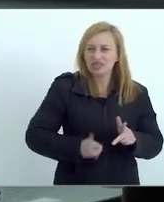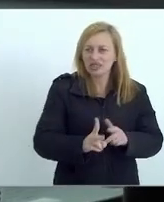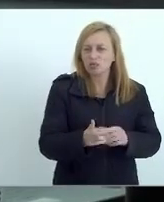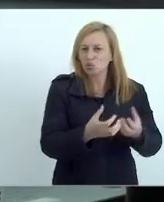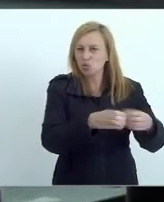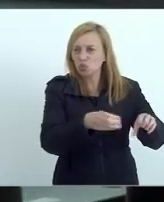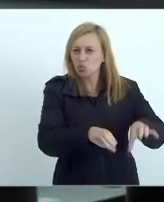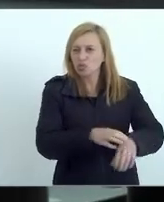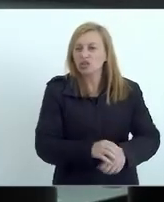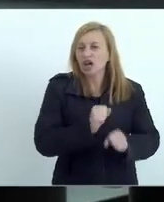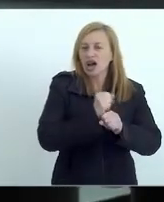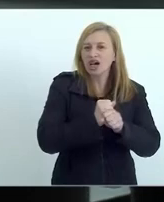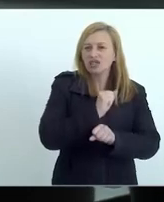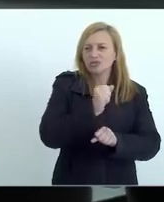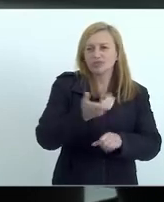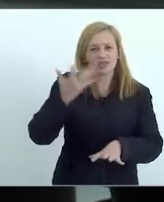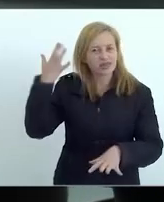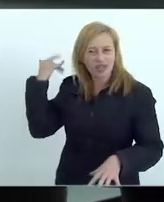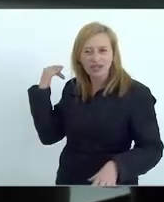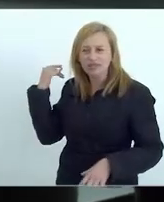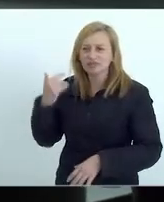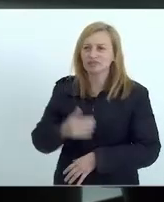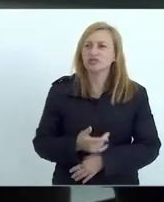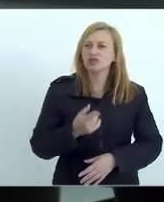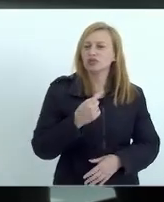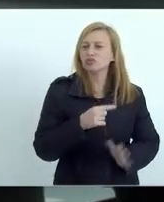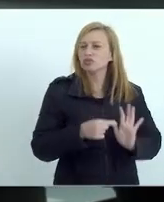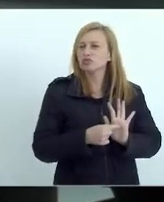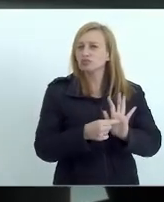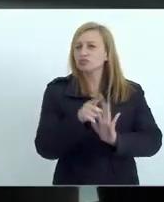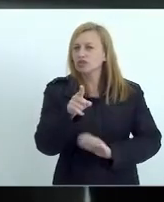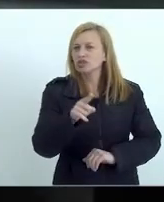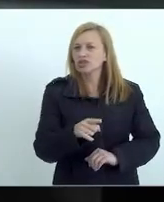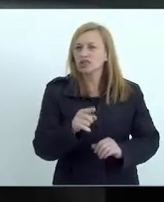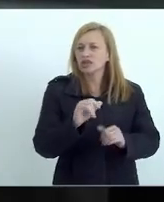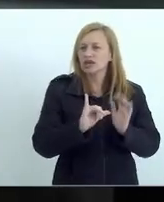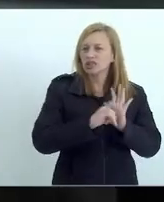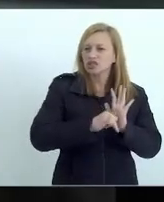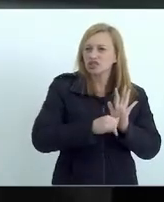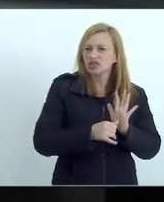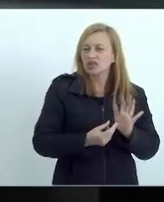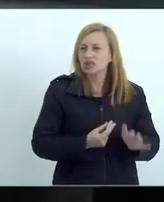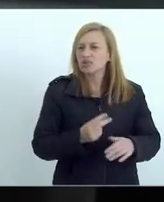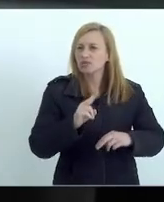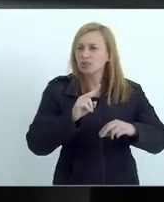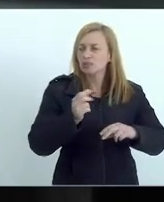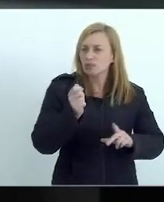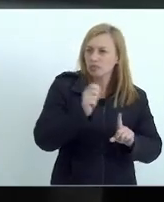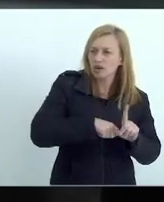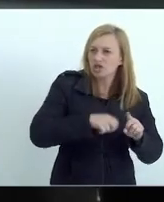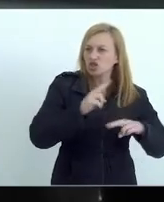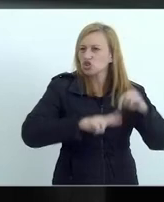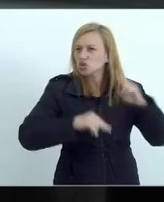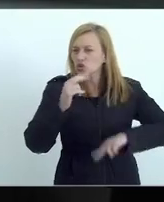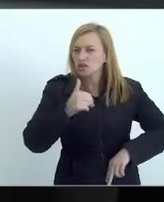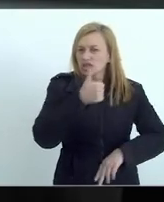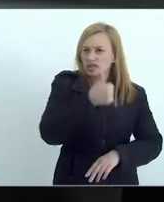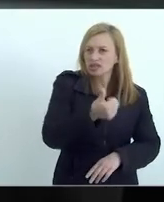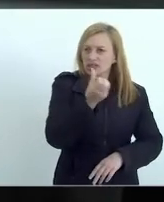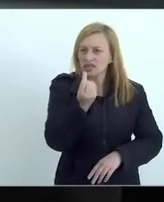concurso ano passado eu eu botei a ir o edital saiu no mês de julho para